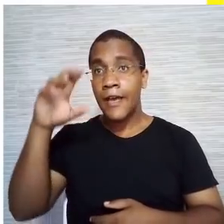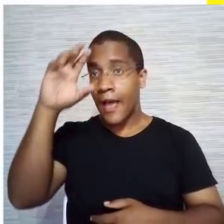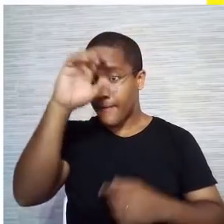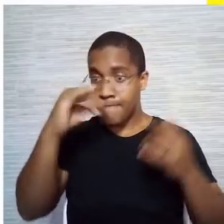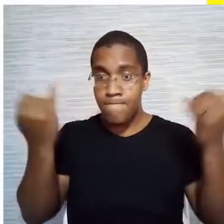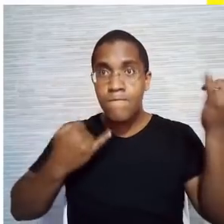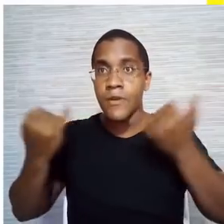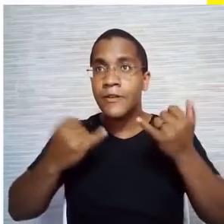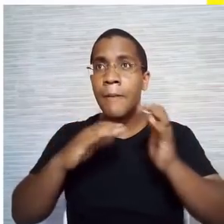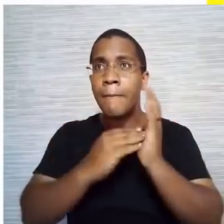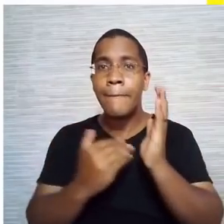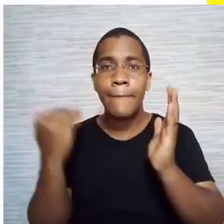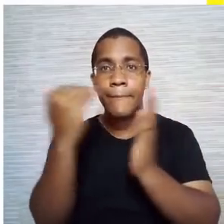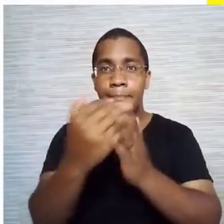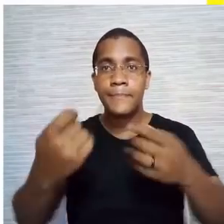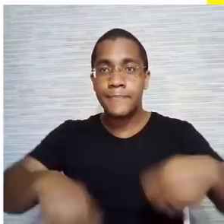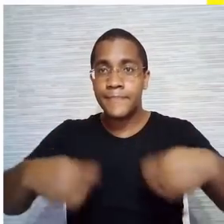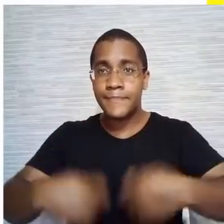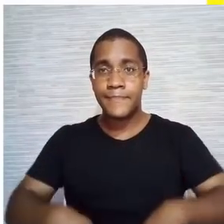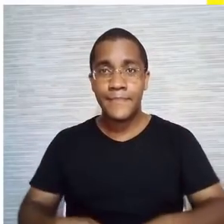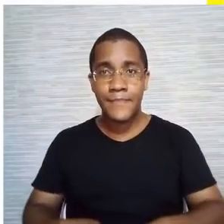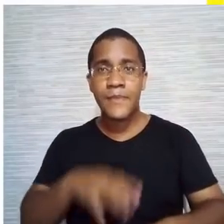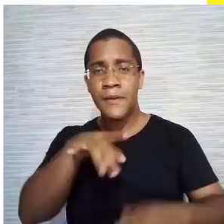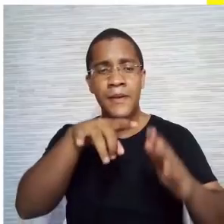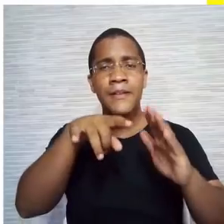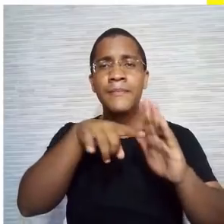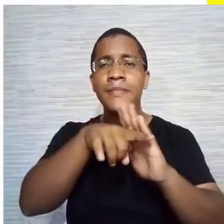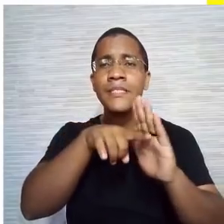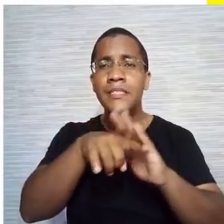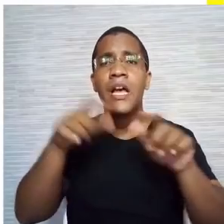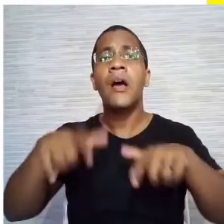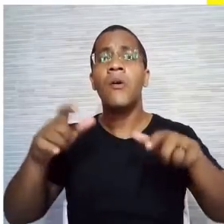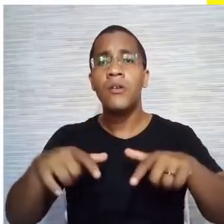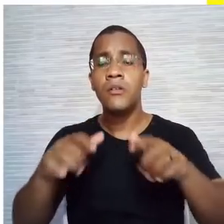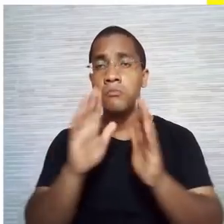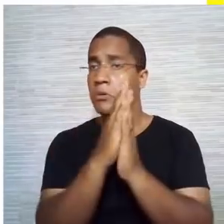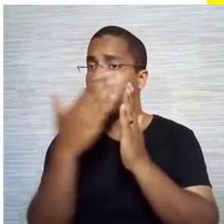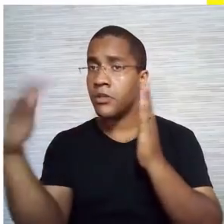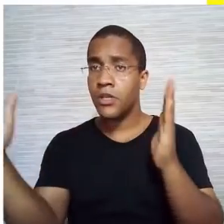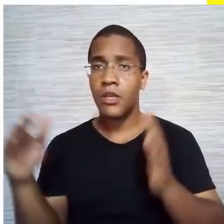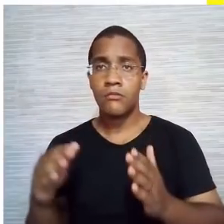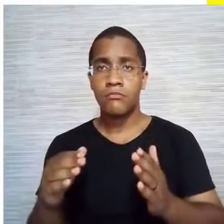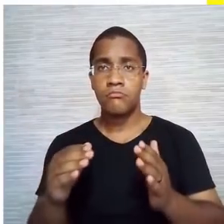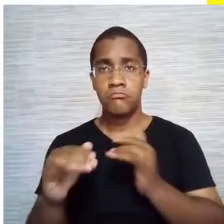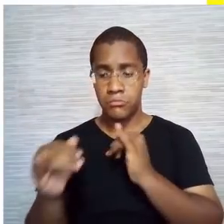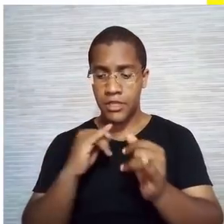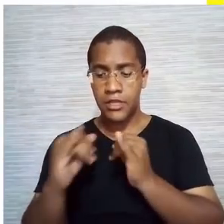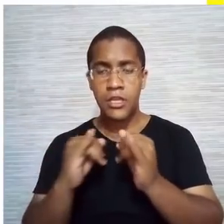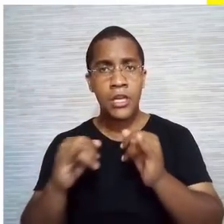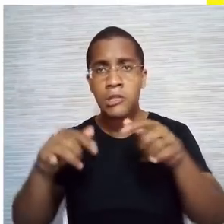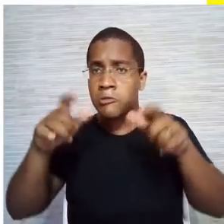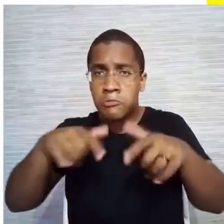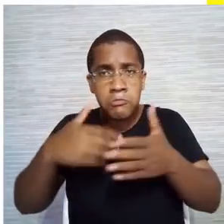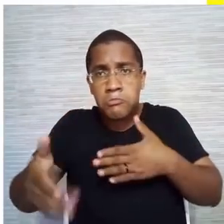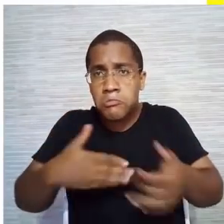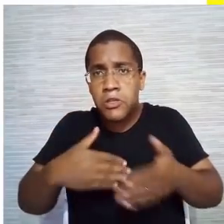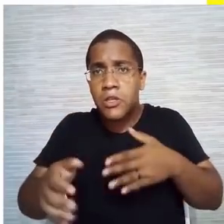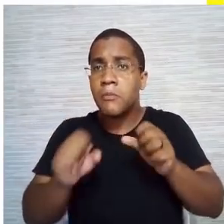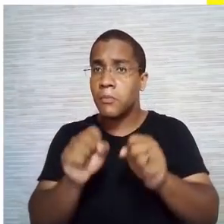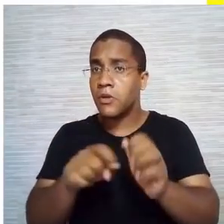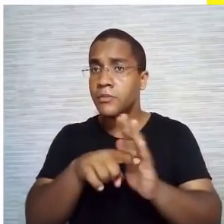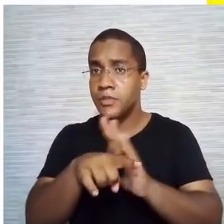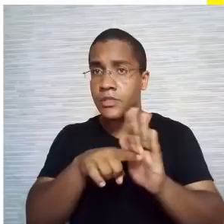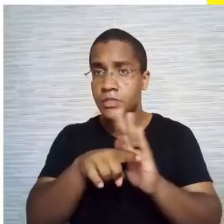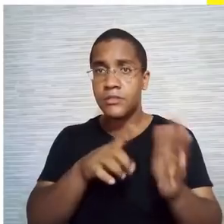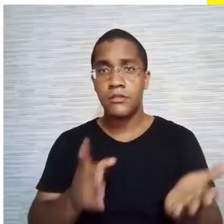por informações. Para que a pesquisa em textos na biblioteca ou na internet seja produtiva e não